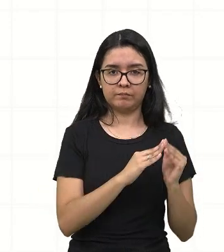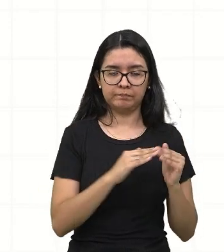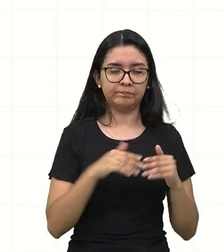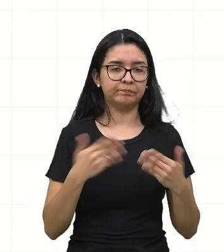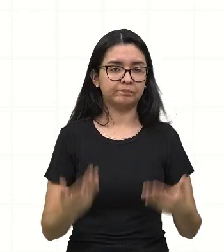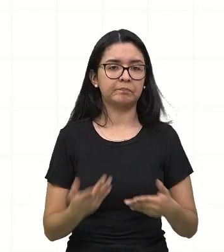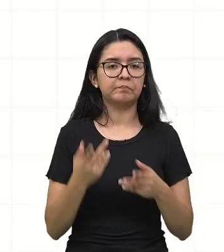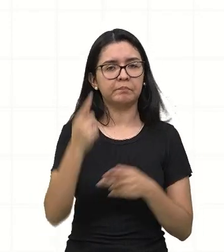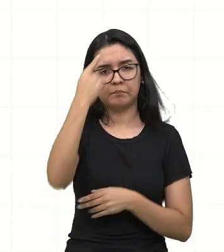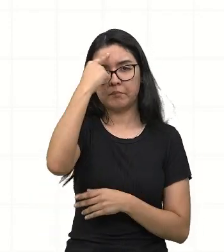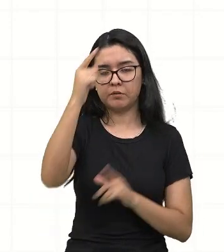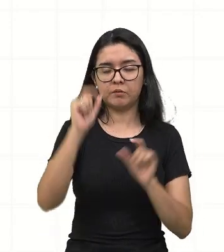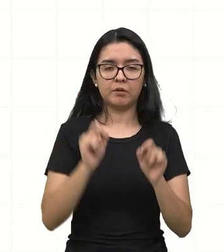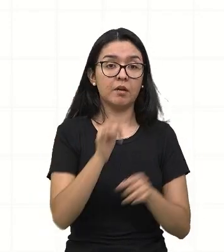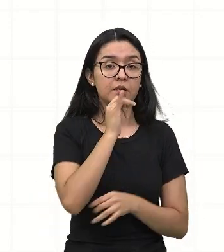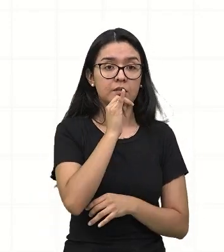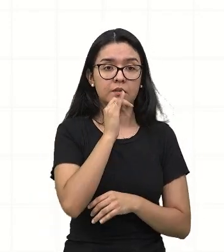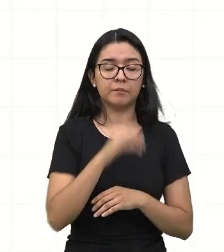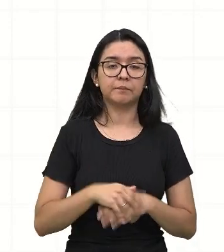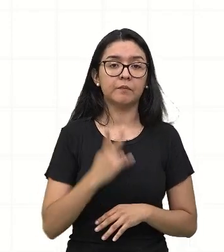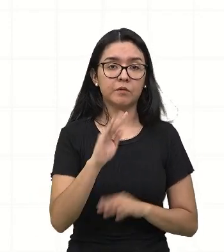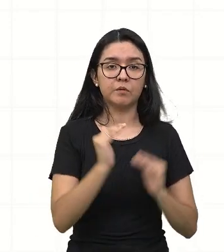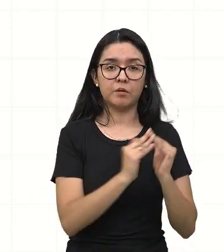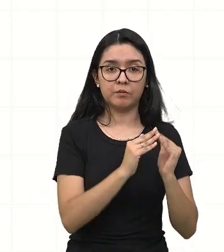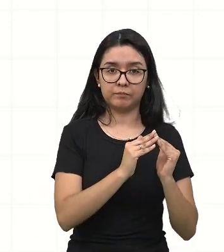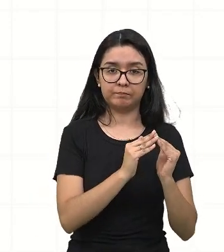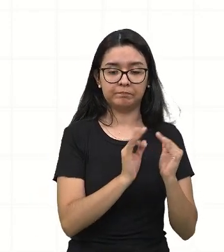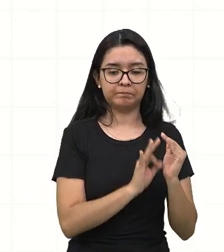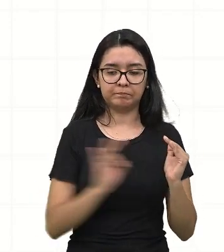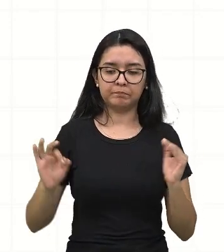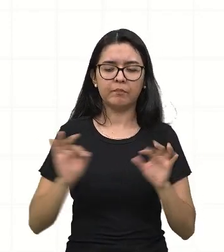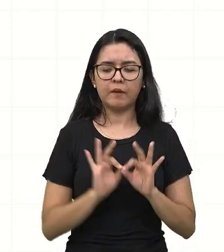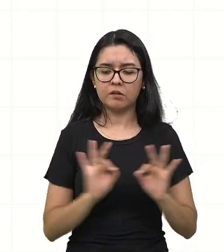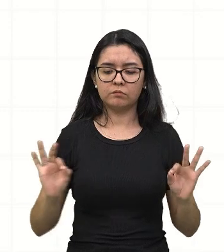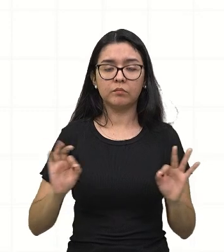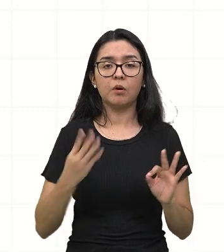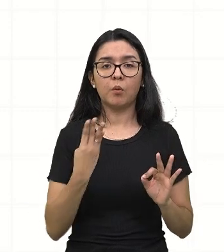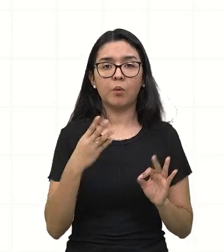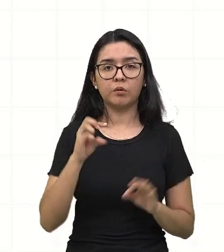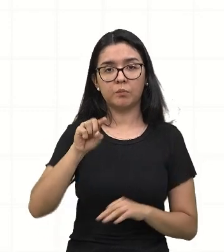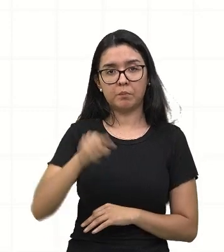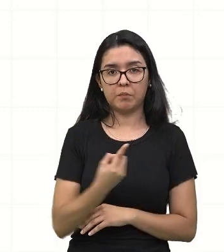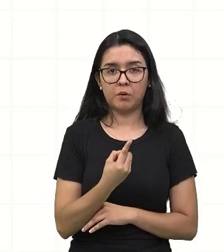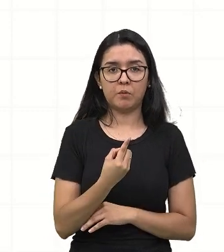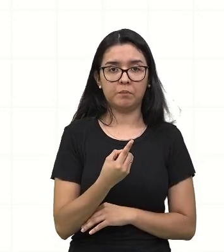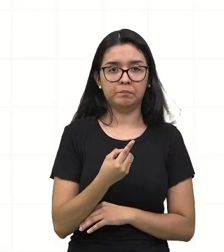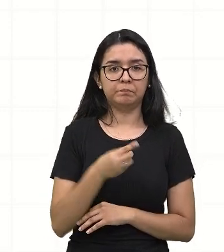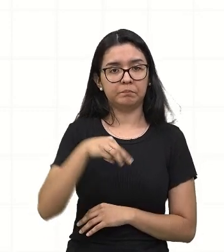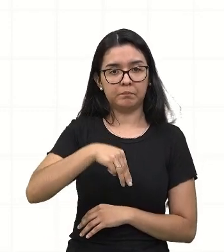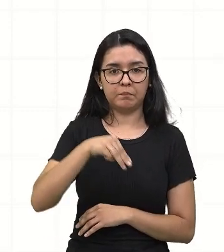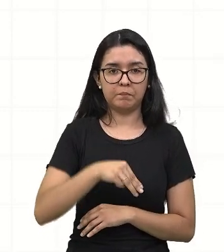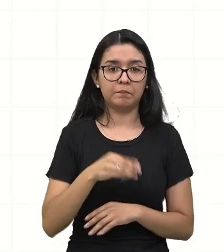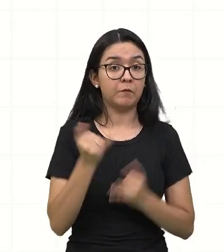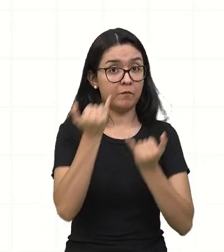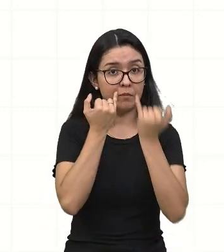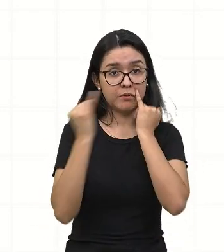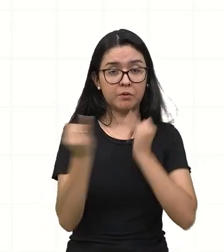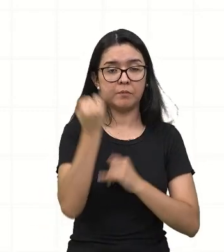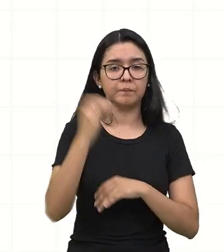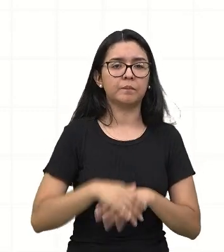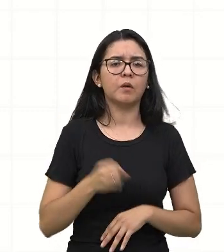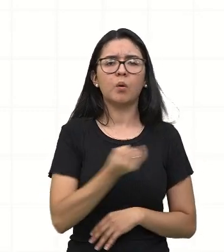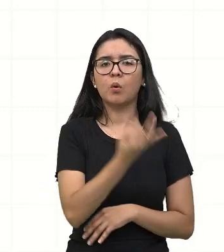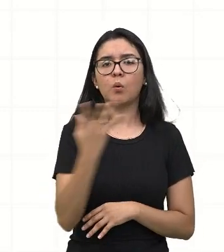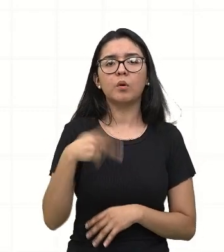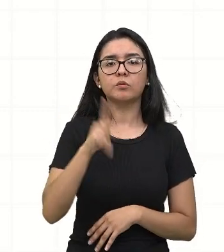ó. Suponha que a distância da sua casa seja de 4.000 metros, um dado importante no problema, vamos marcar. Quantos quilômetros, que é a